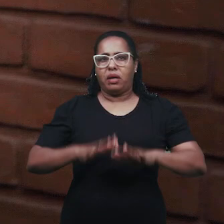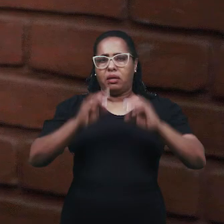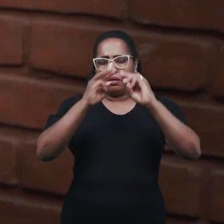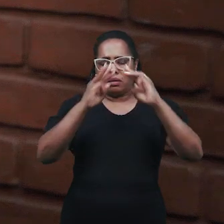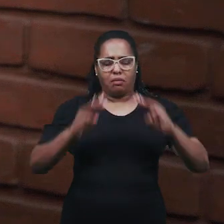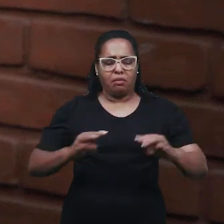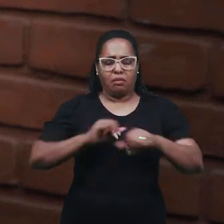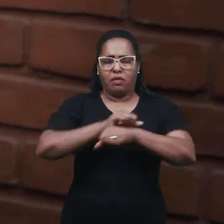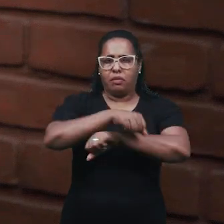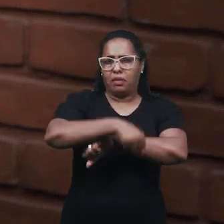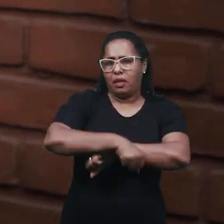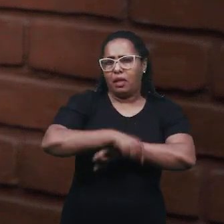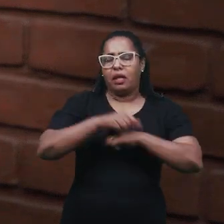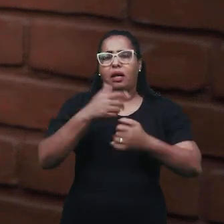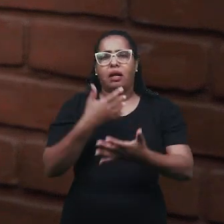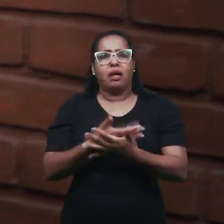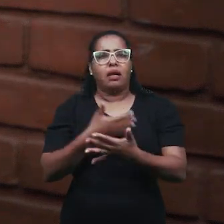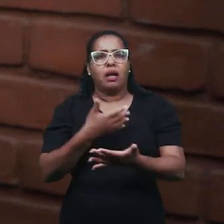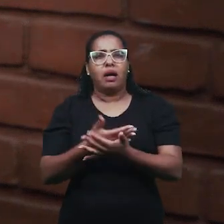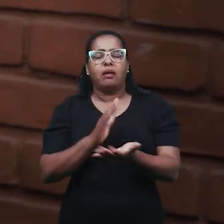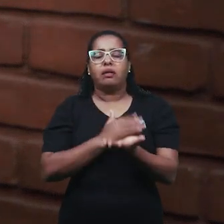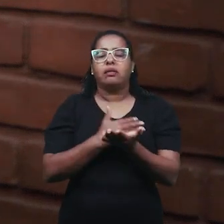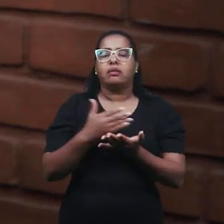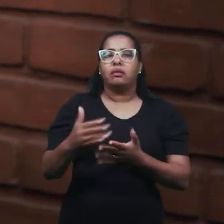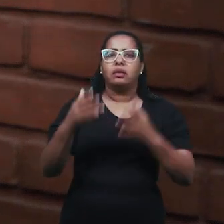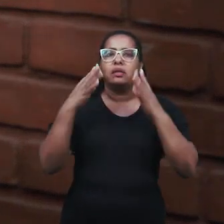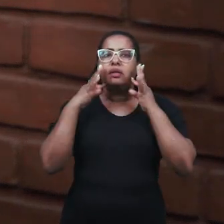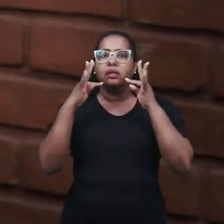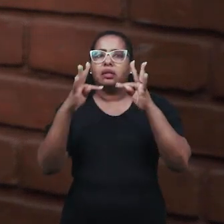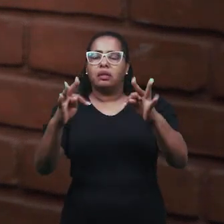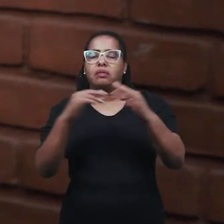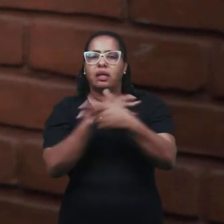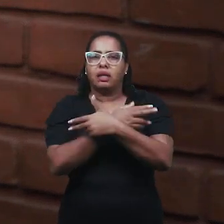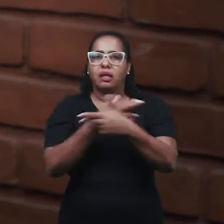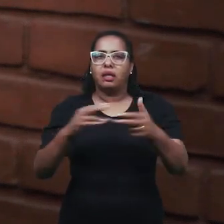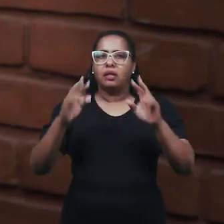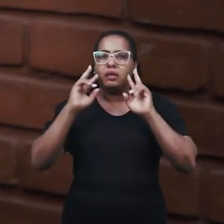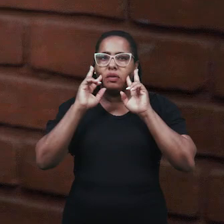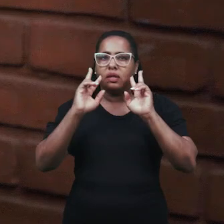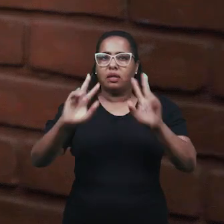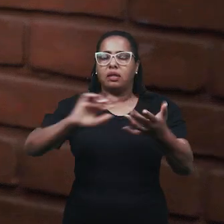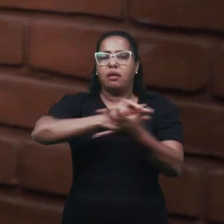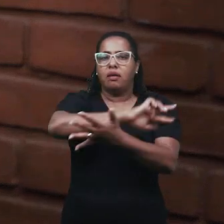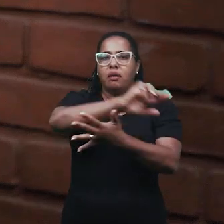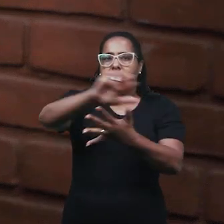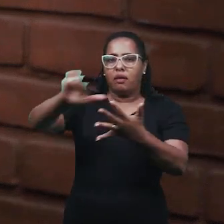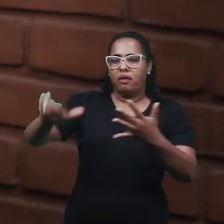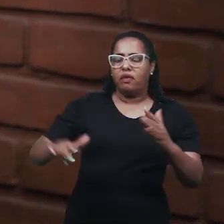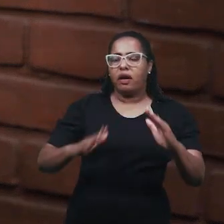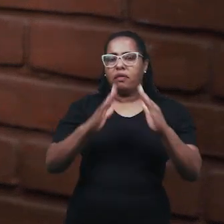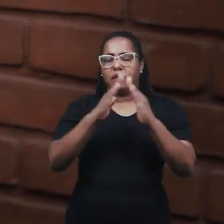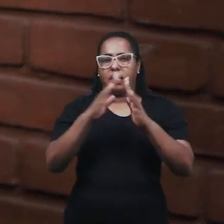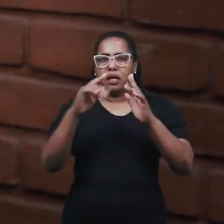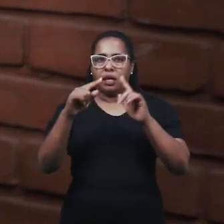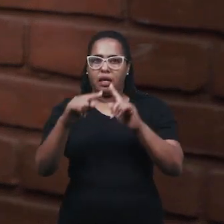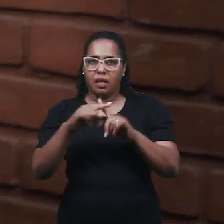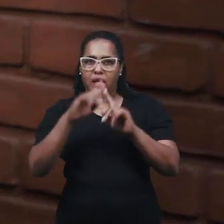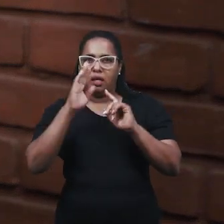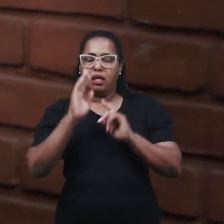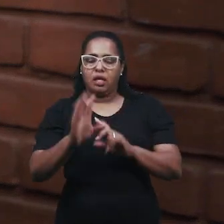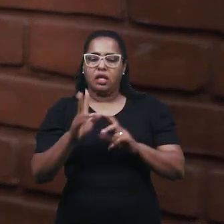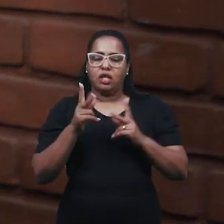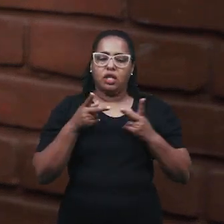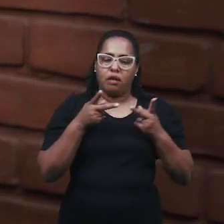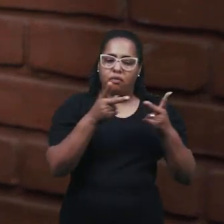nas aulas, começamos a testemunhar daquilo que nós vimos para várias igrejas que nós já